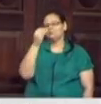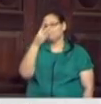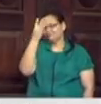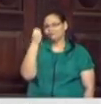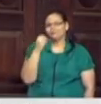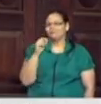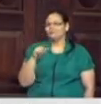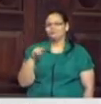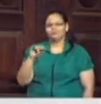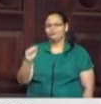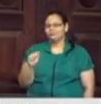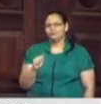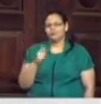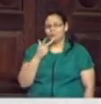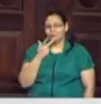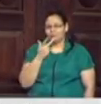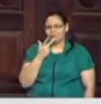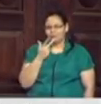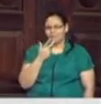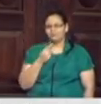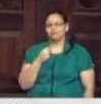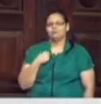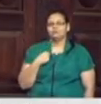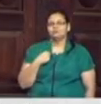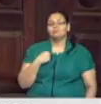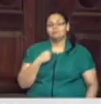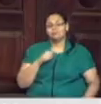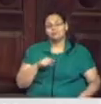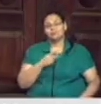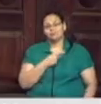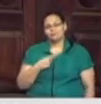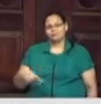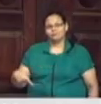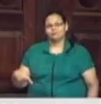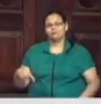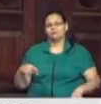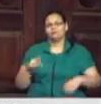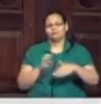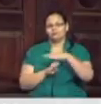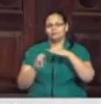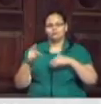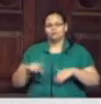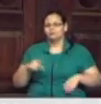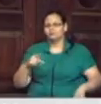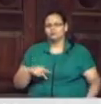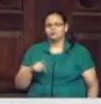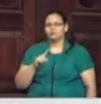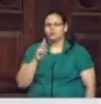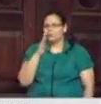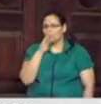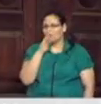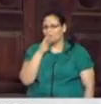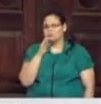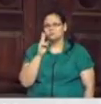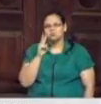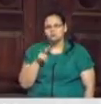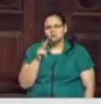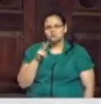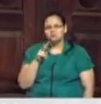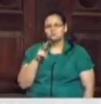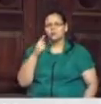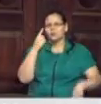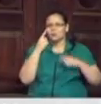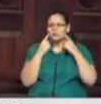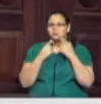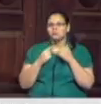pessoa, a gente falava, eu falava, o presidente da Petrobras, os diretores não moviam um músculo do rosto. Não movia